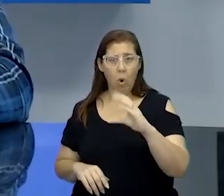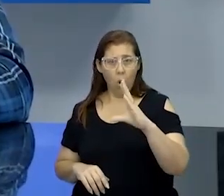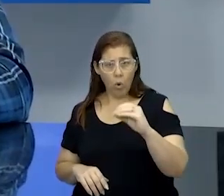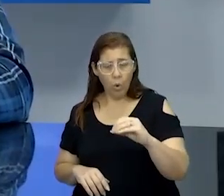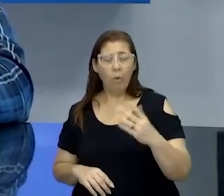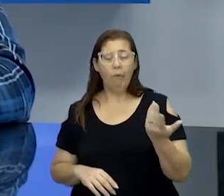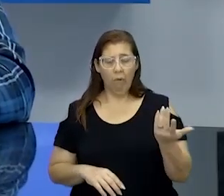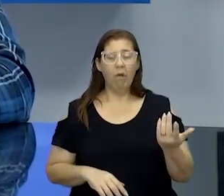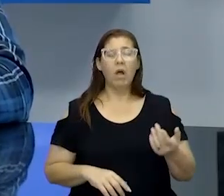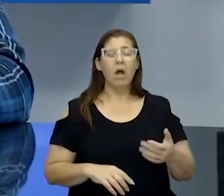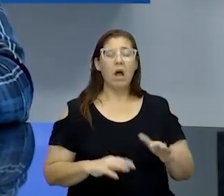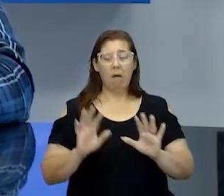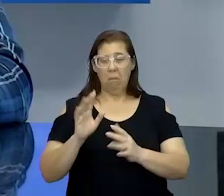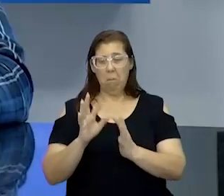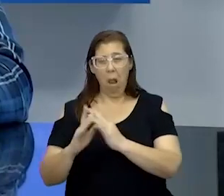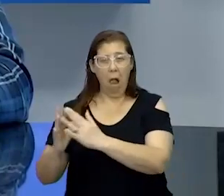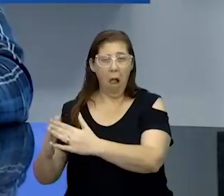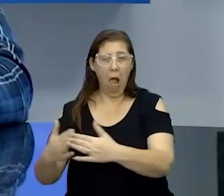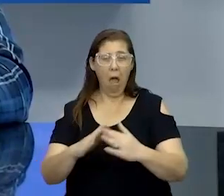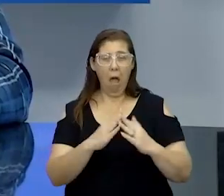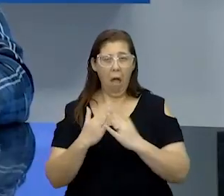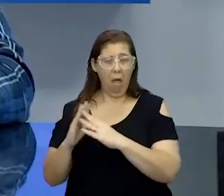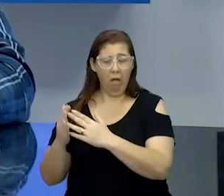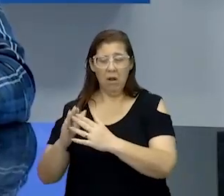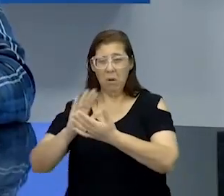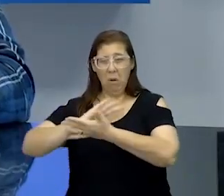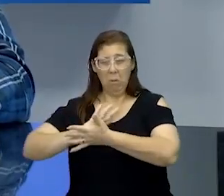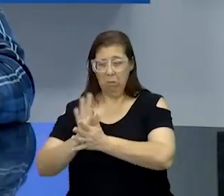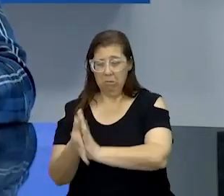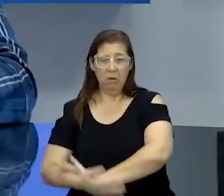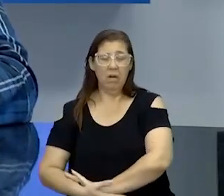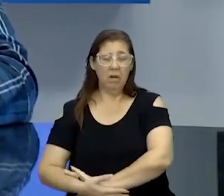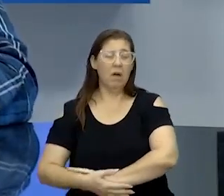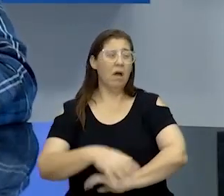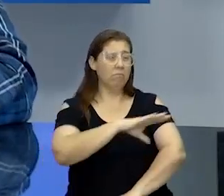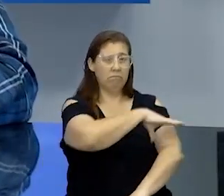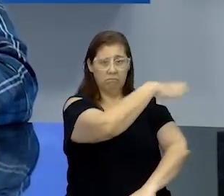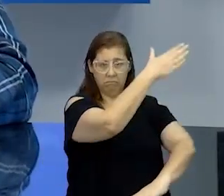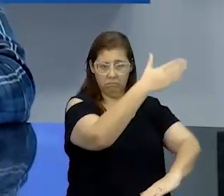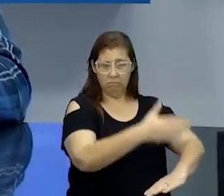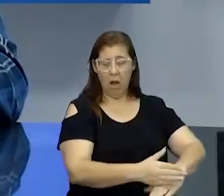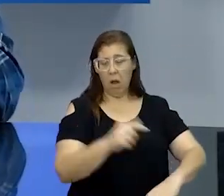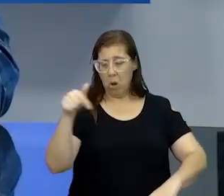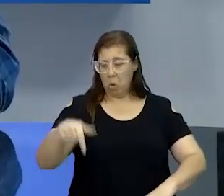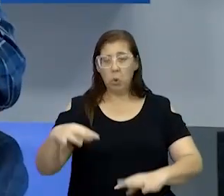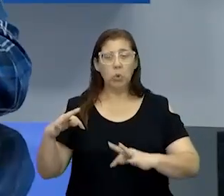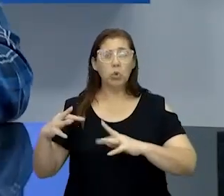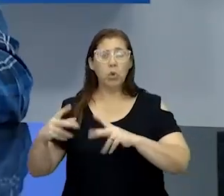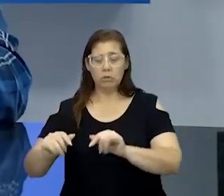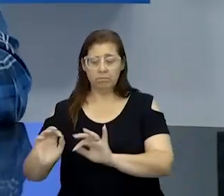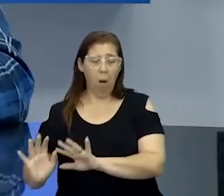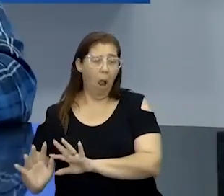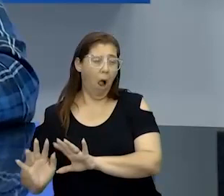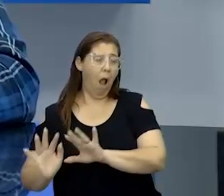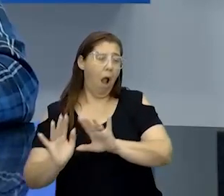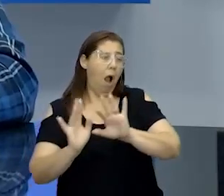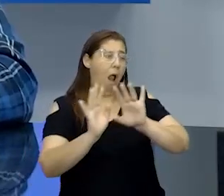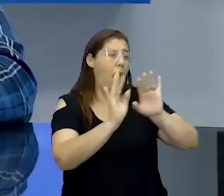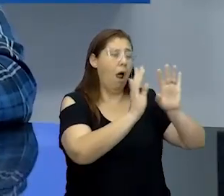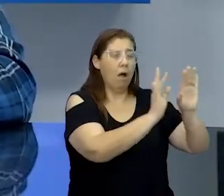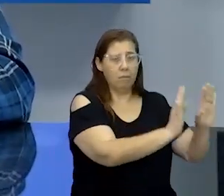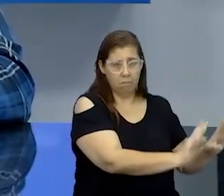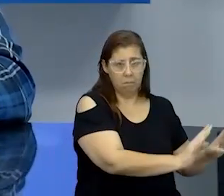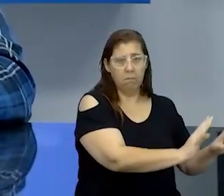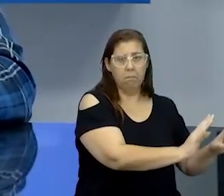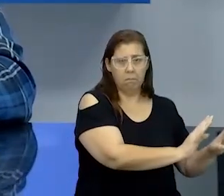que moravam nele e boa parte dessa população, quando o cortiço foi demolido, eles acabaram migrando,